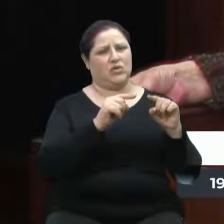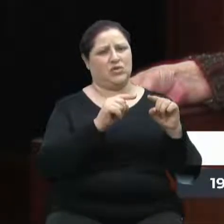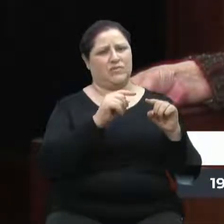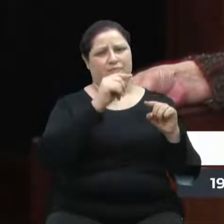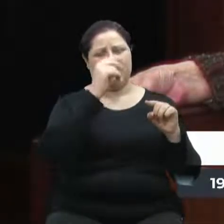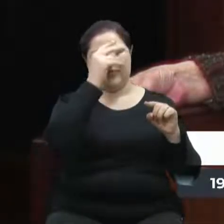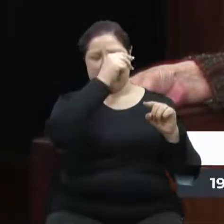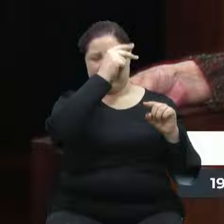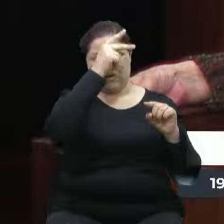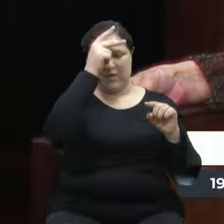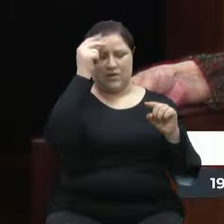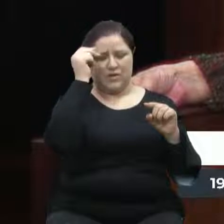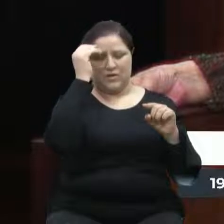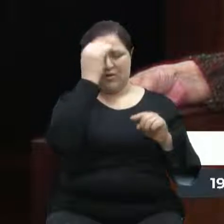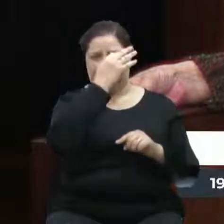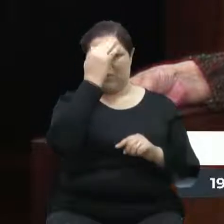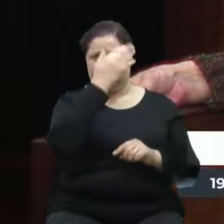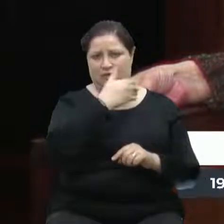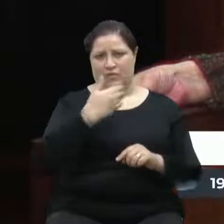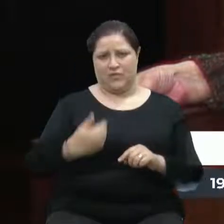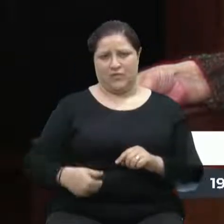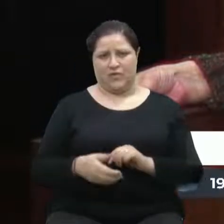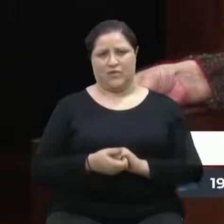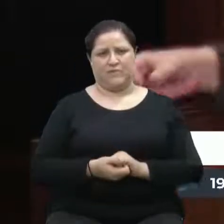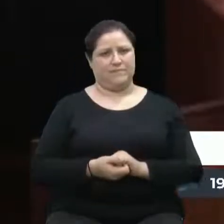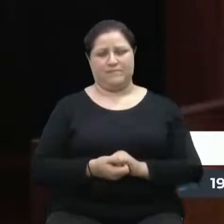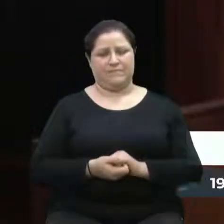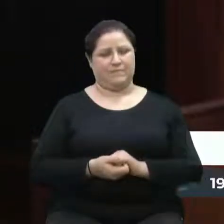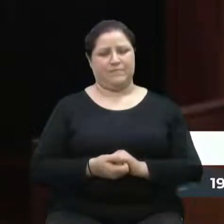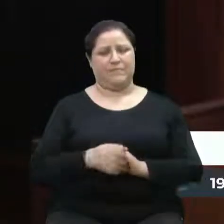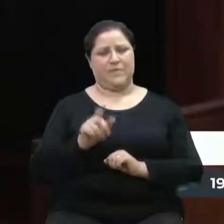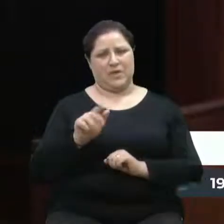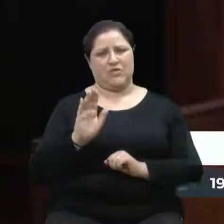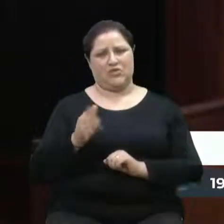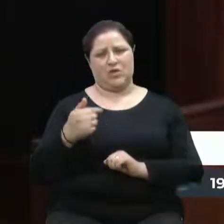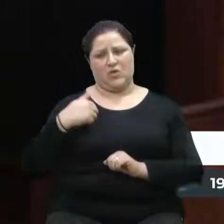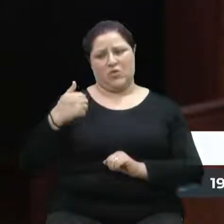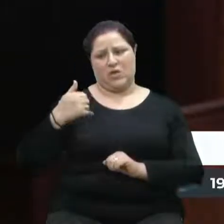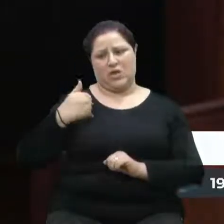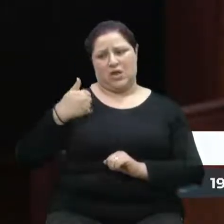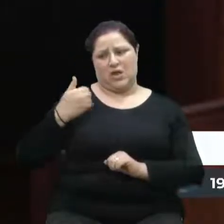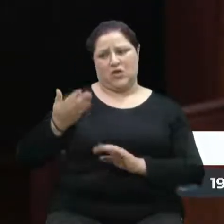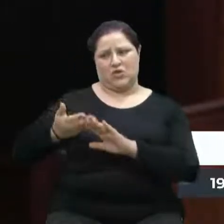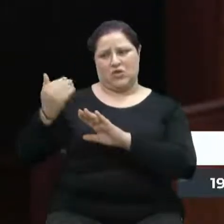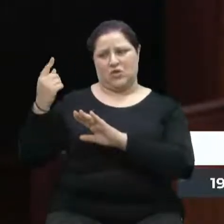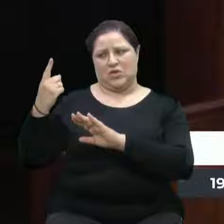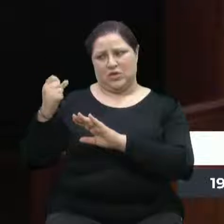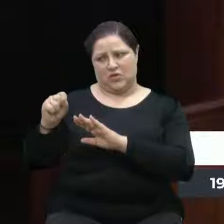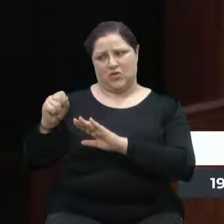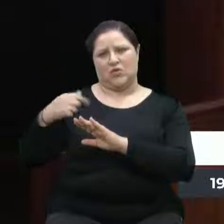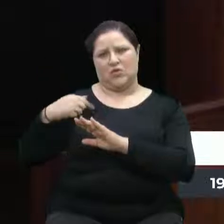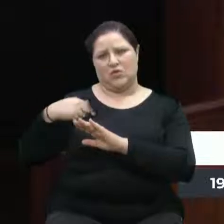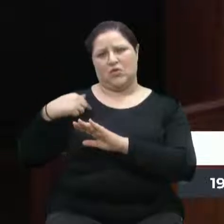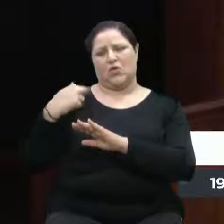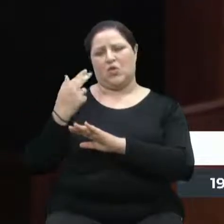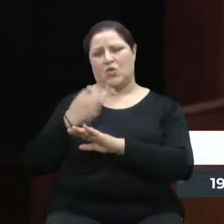Eu repito, desde que eu tinha 18 anos, nós estamos informando ao Poder Executivo